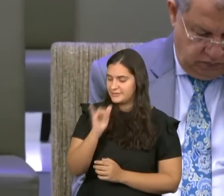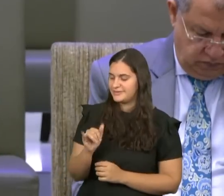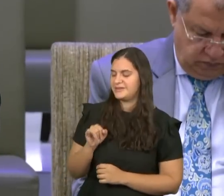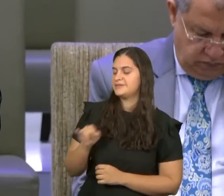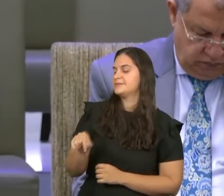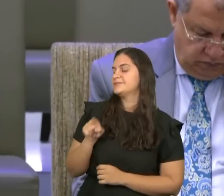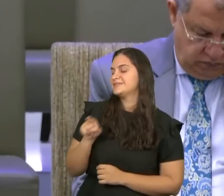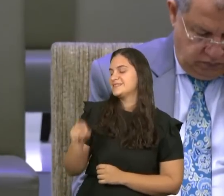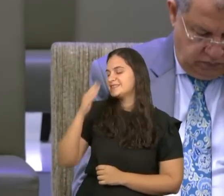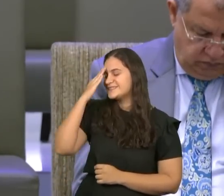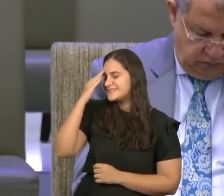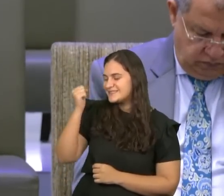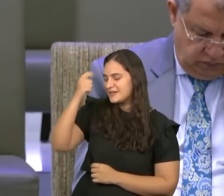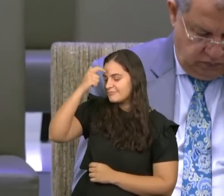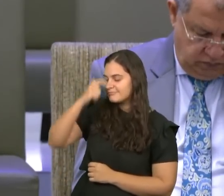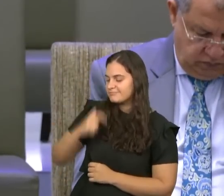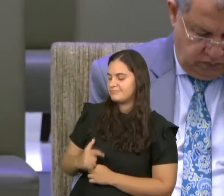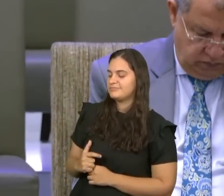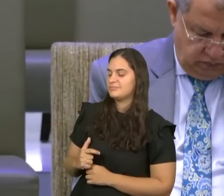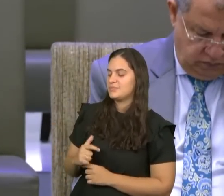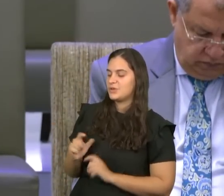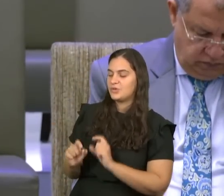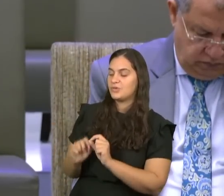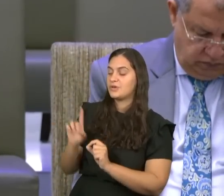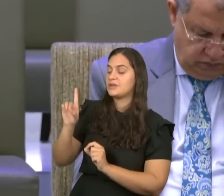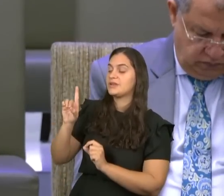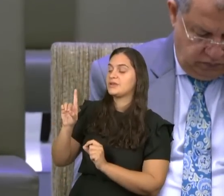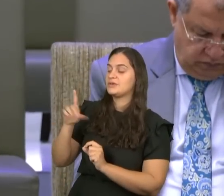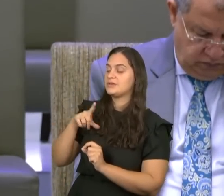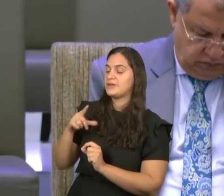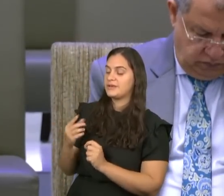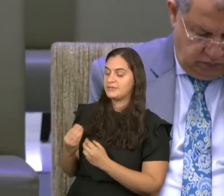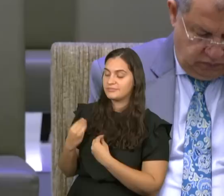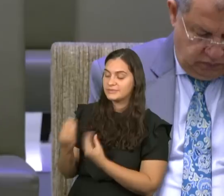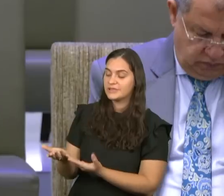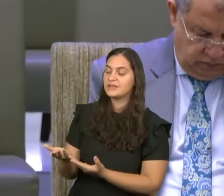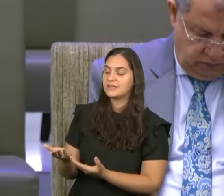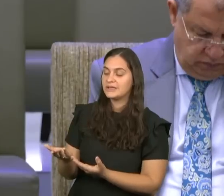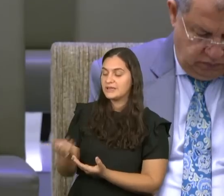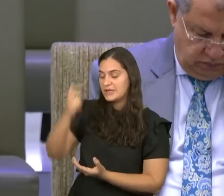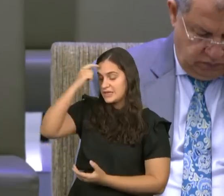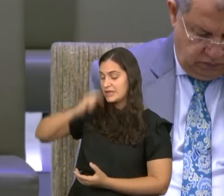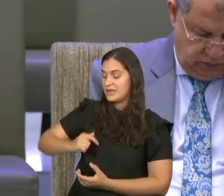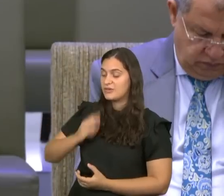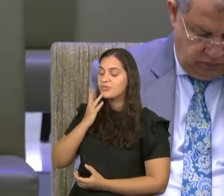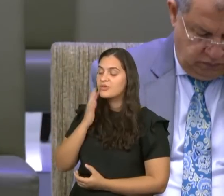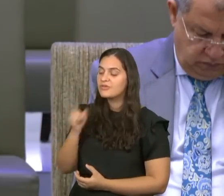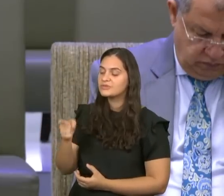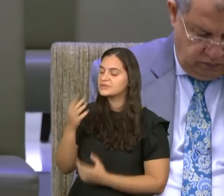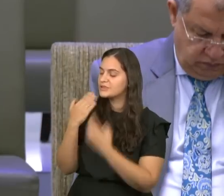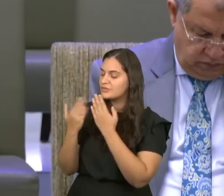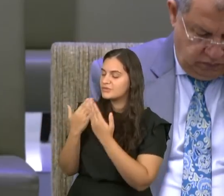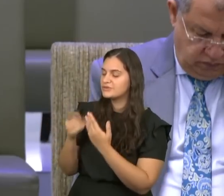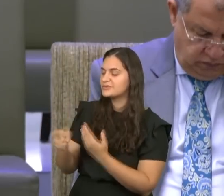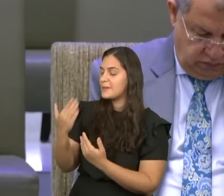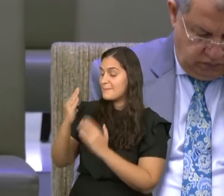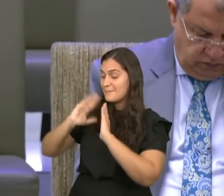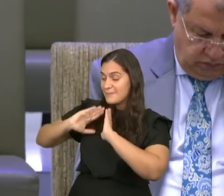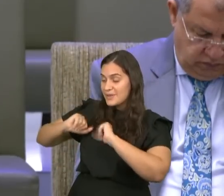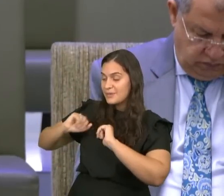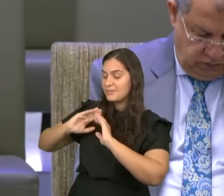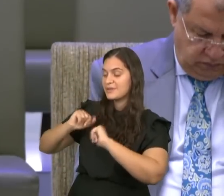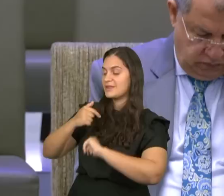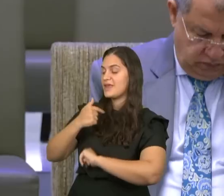que presente Deus tem para você e com quem está falando você me pediria